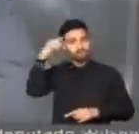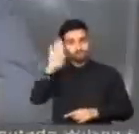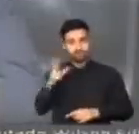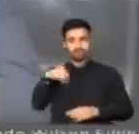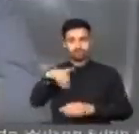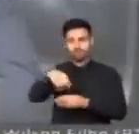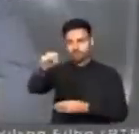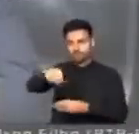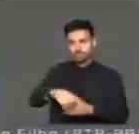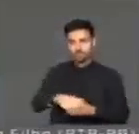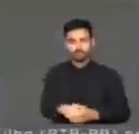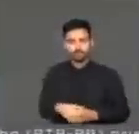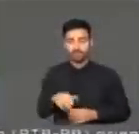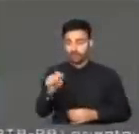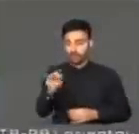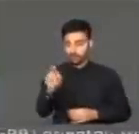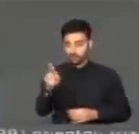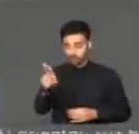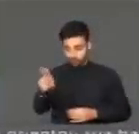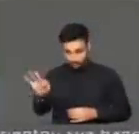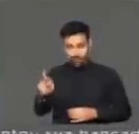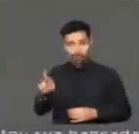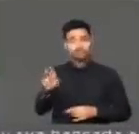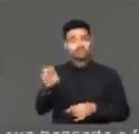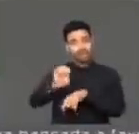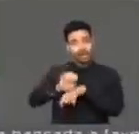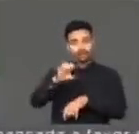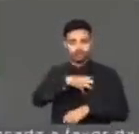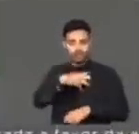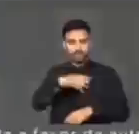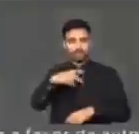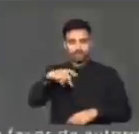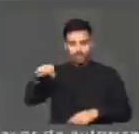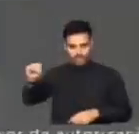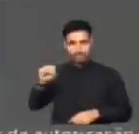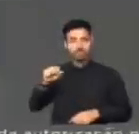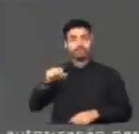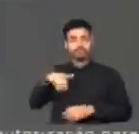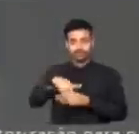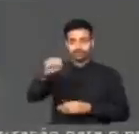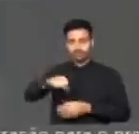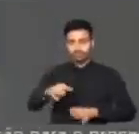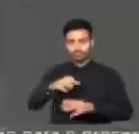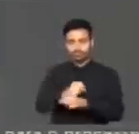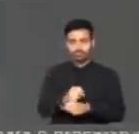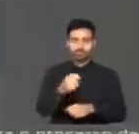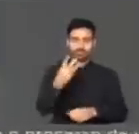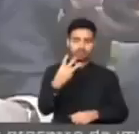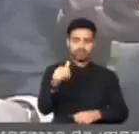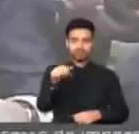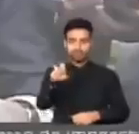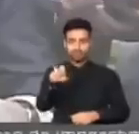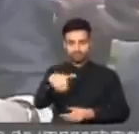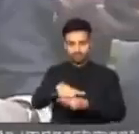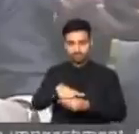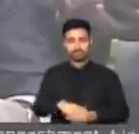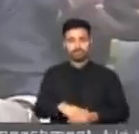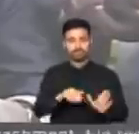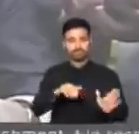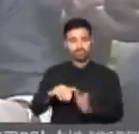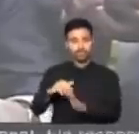Maia, PPS da Bahia, votou sim e acumulou 315 votos.